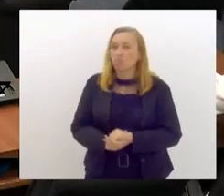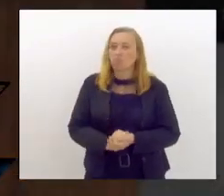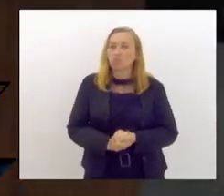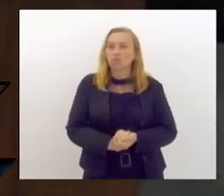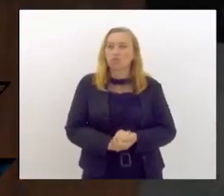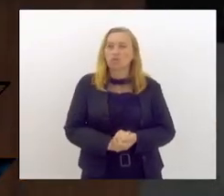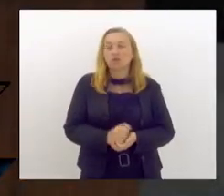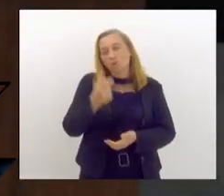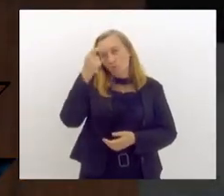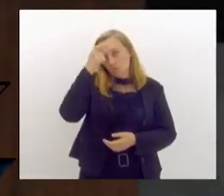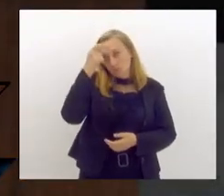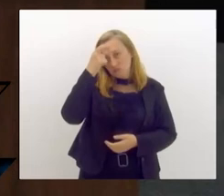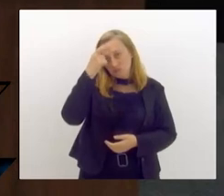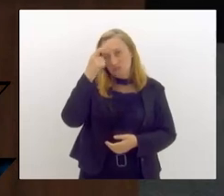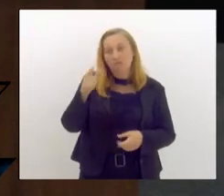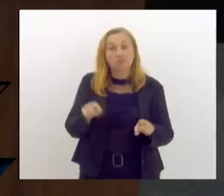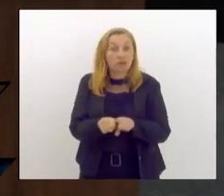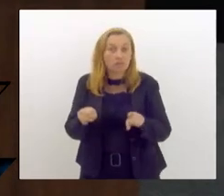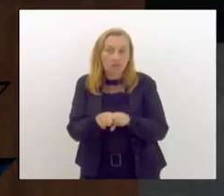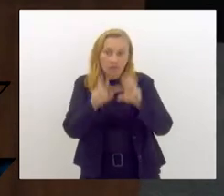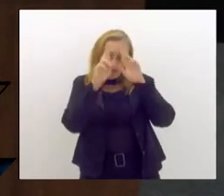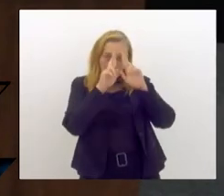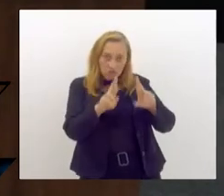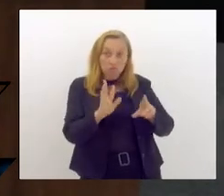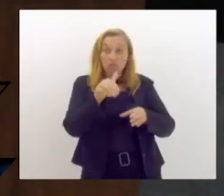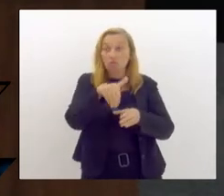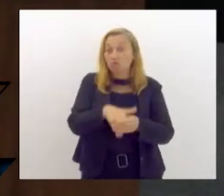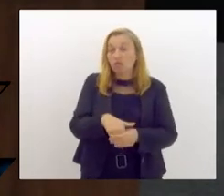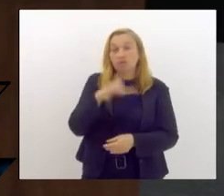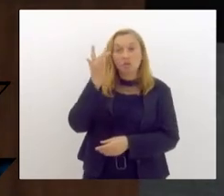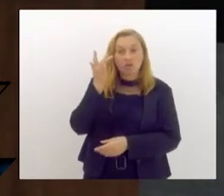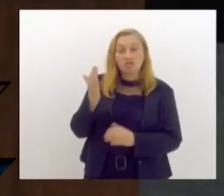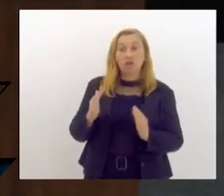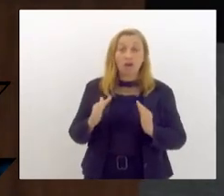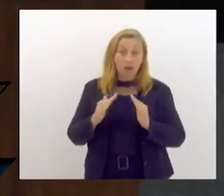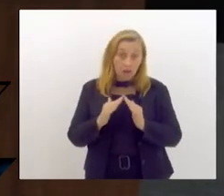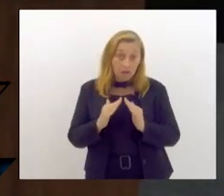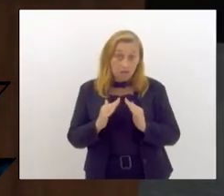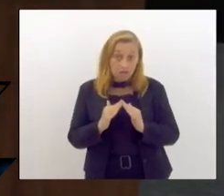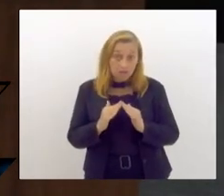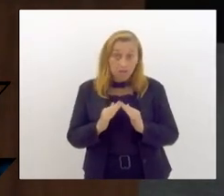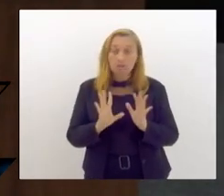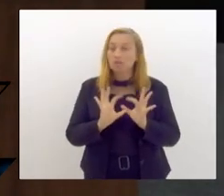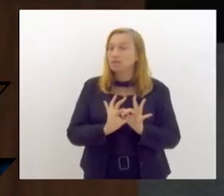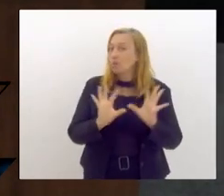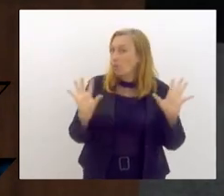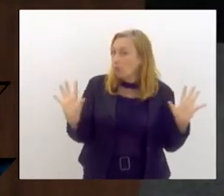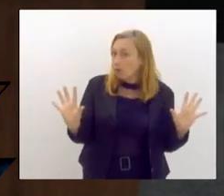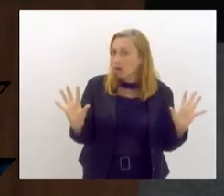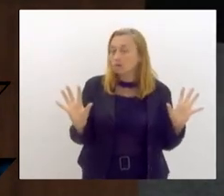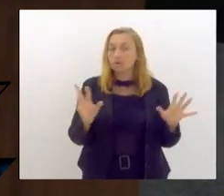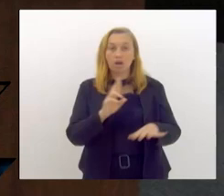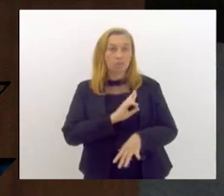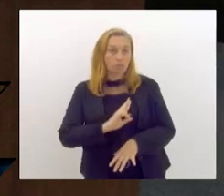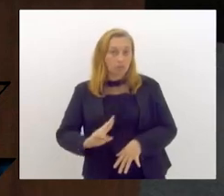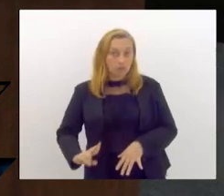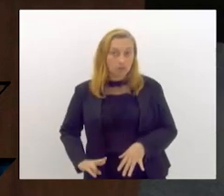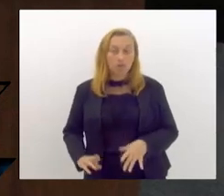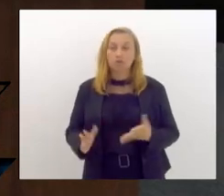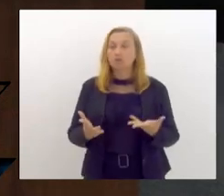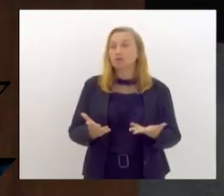da sua consciência, também respeito o voto. Acho que essa é uma casa democrática, republicana, e